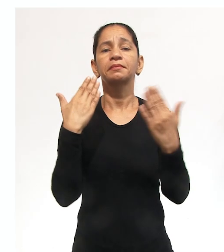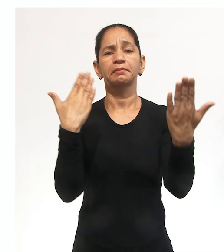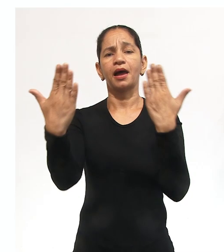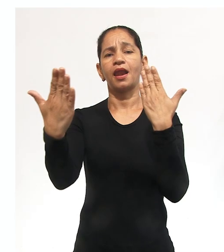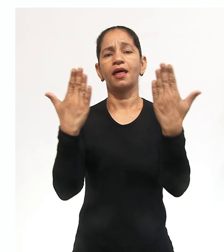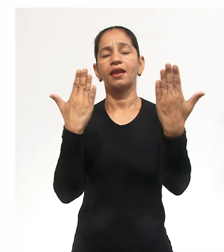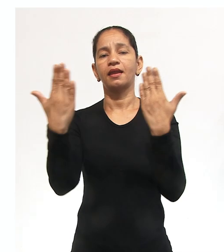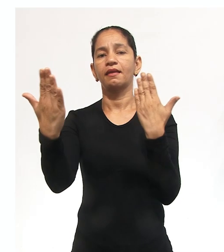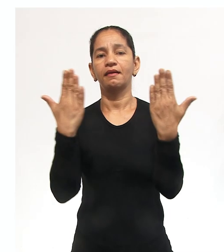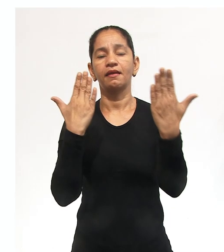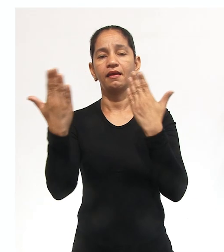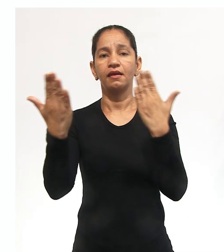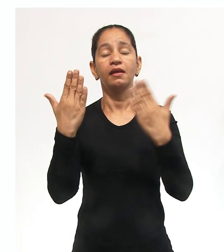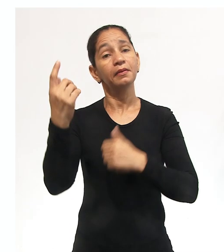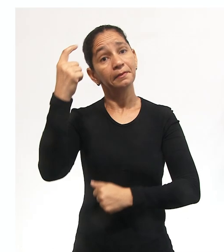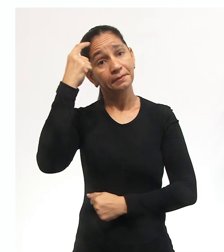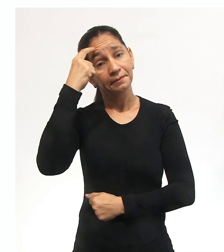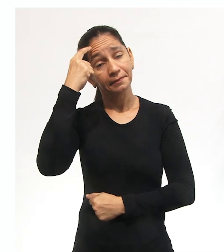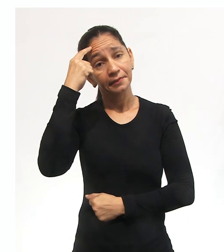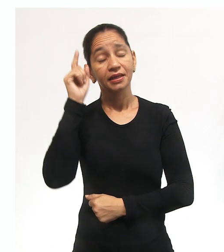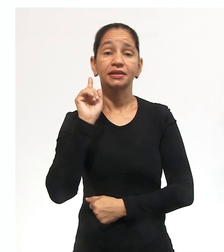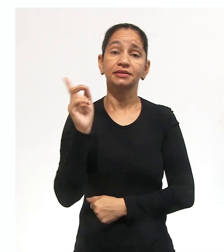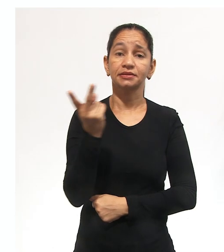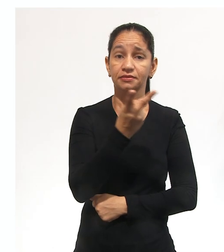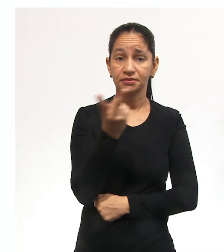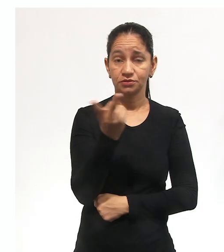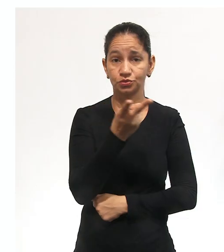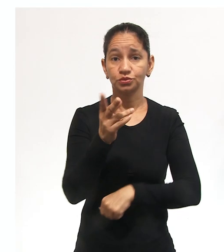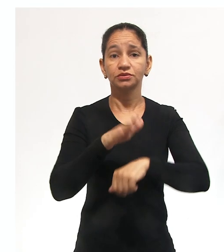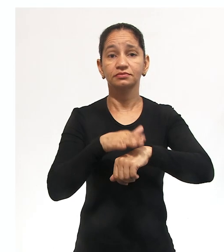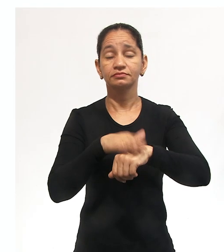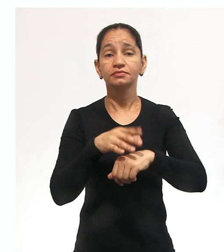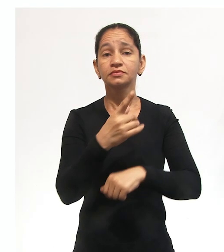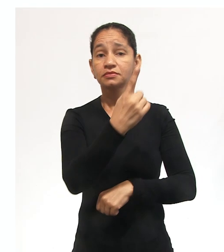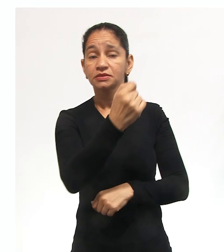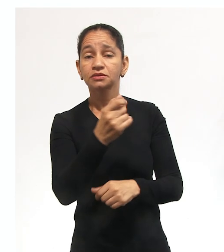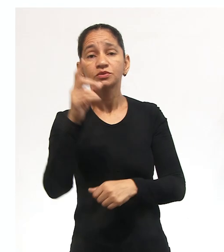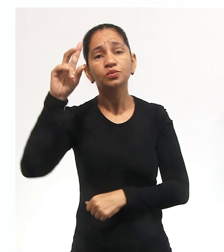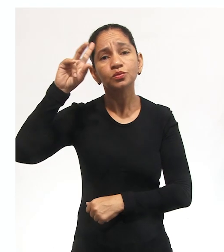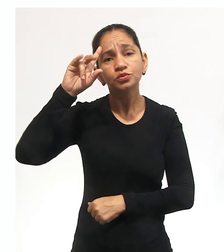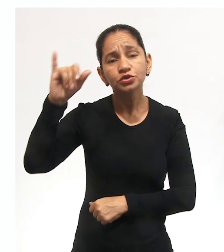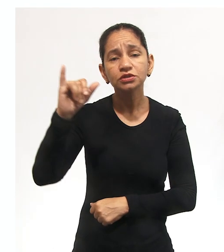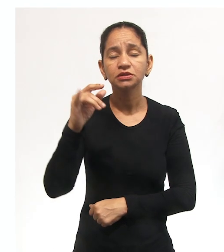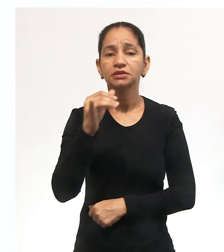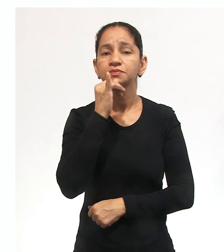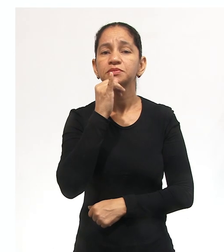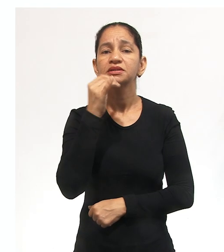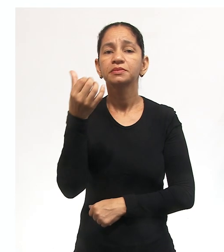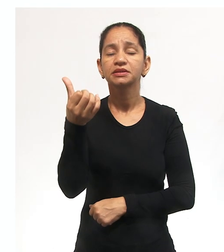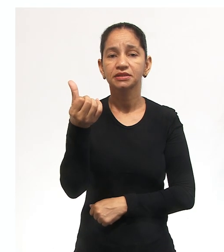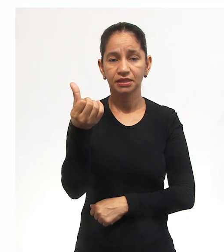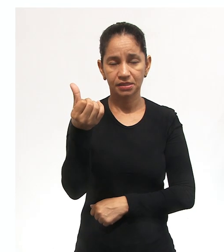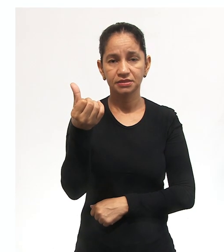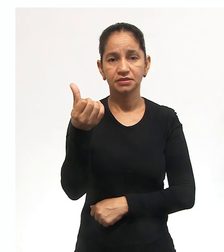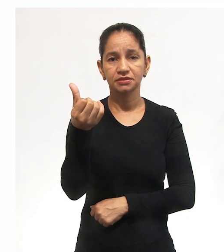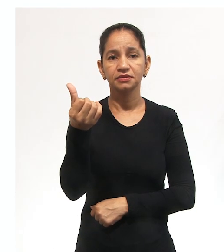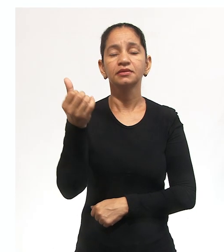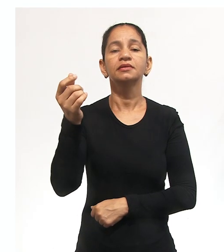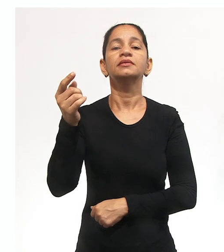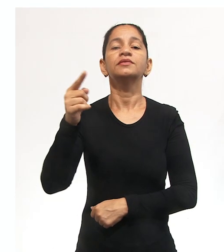a comparação, né? A gente tem uma taxa instantânea aqui, uma taxa no mesmo dia de